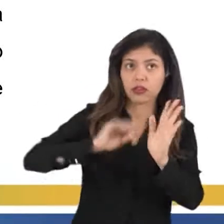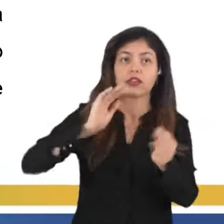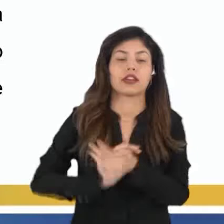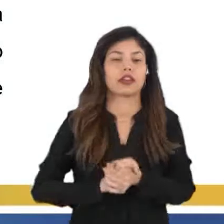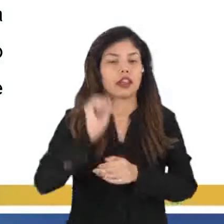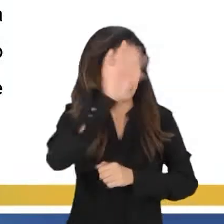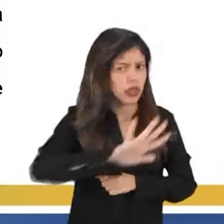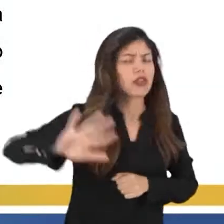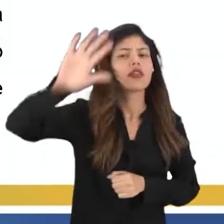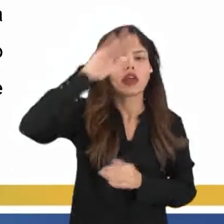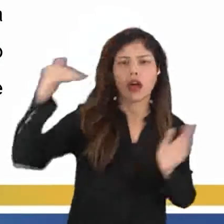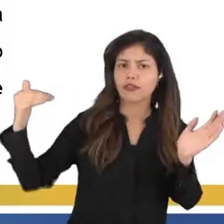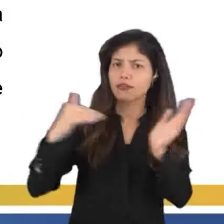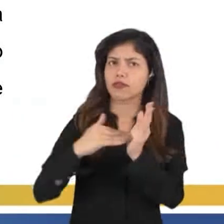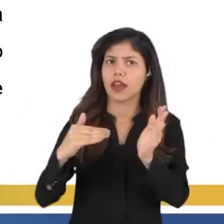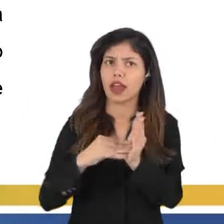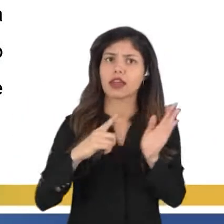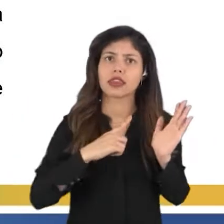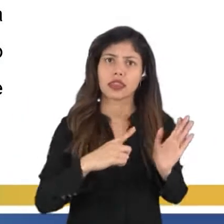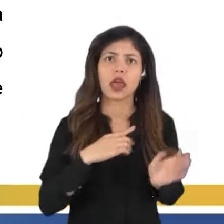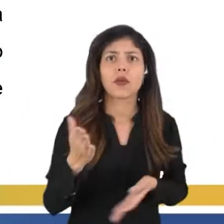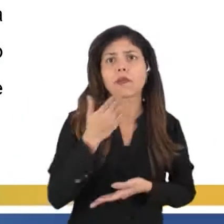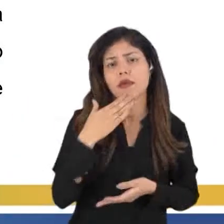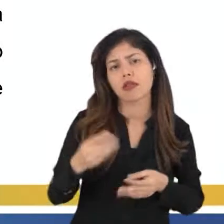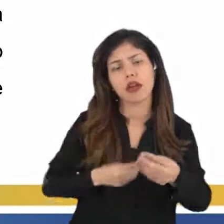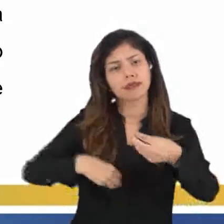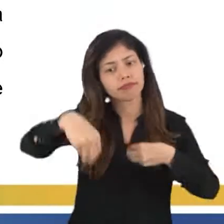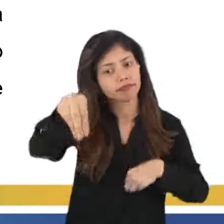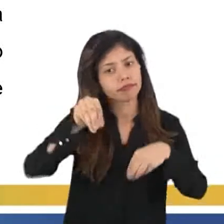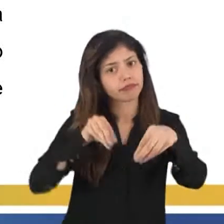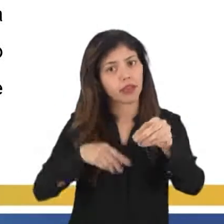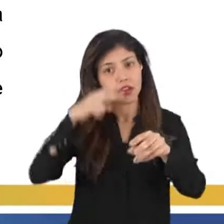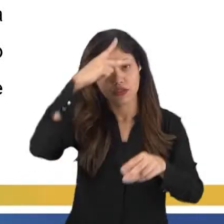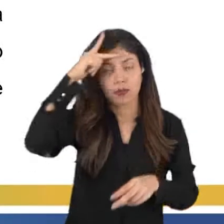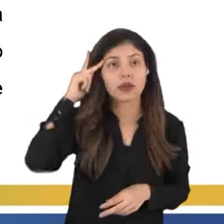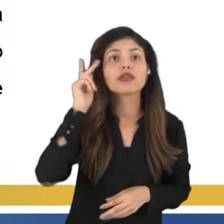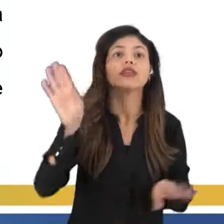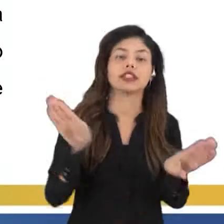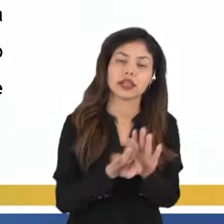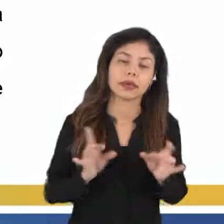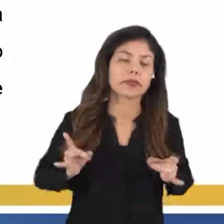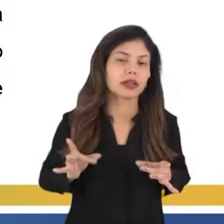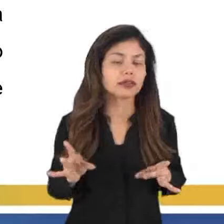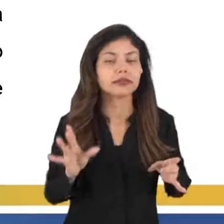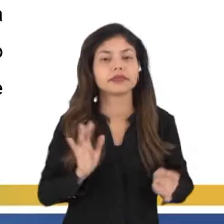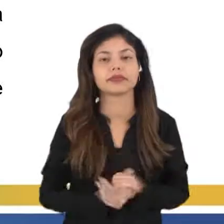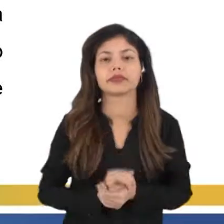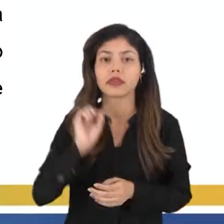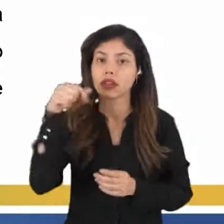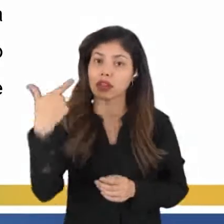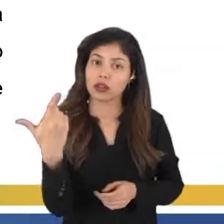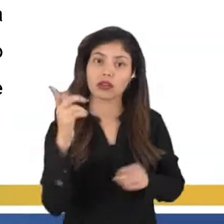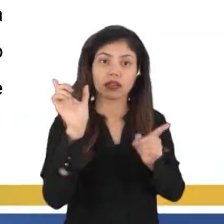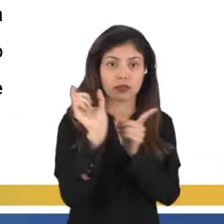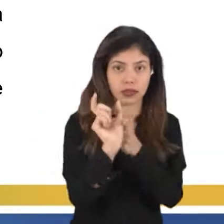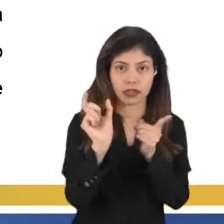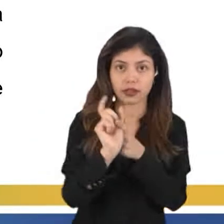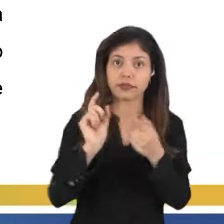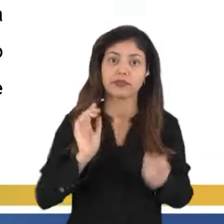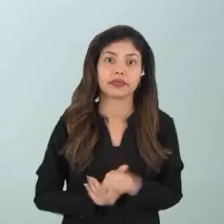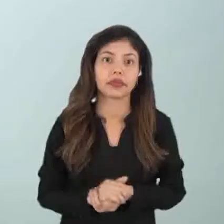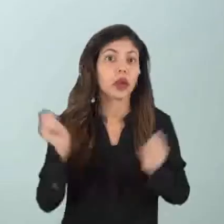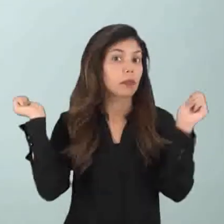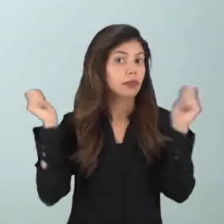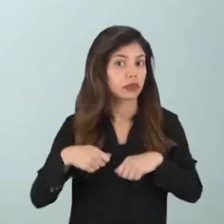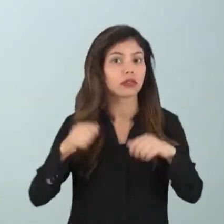território nacional a fim de proporcionar o melhor deslocamento de pessoas e mercadorias. Em outras palavras, é